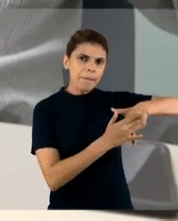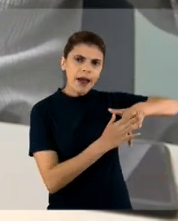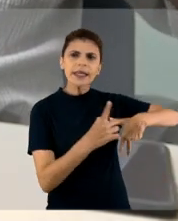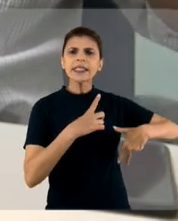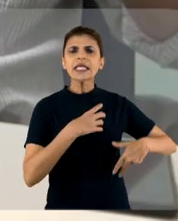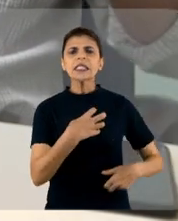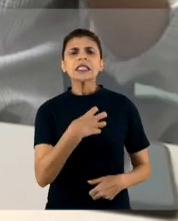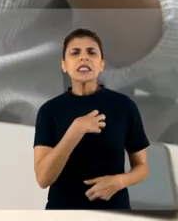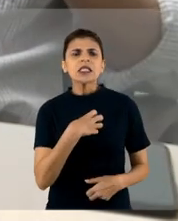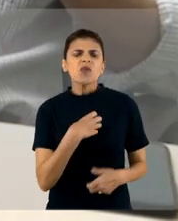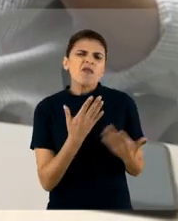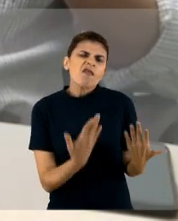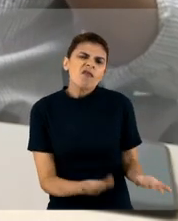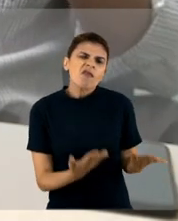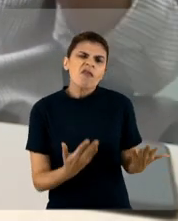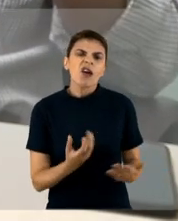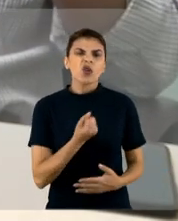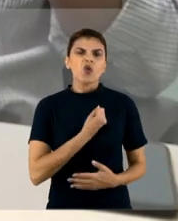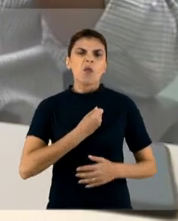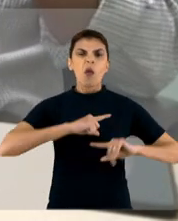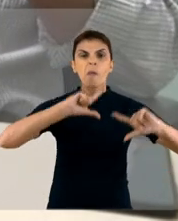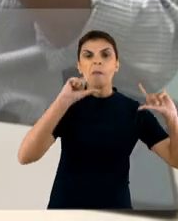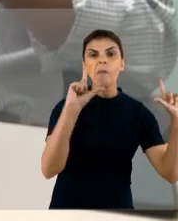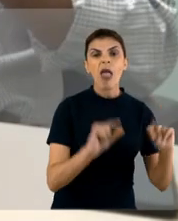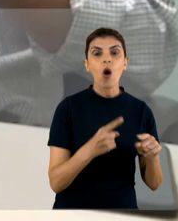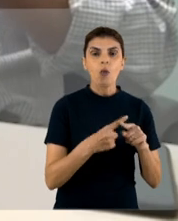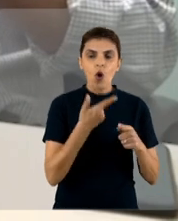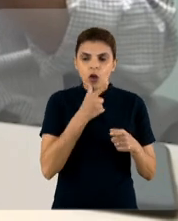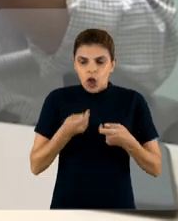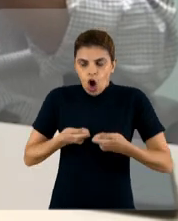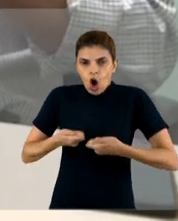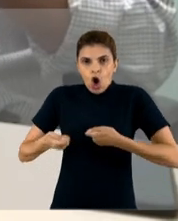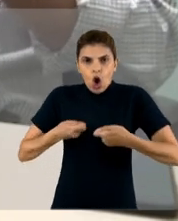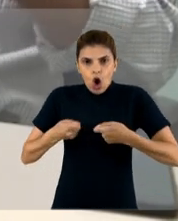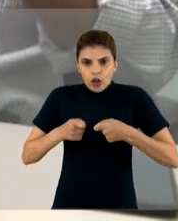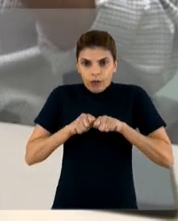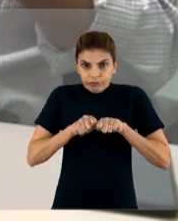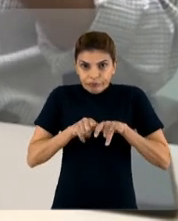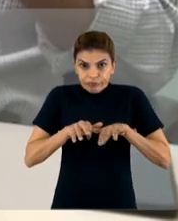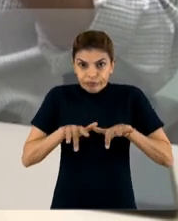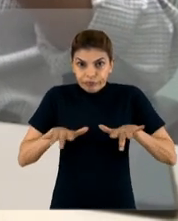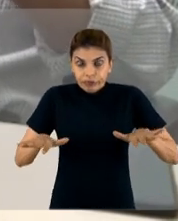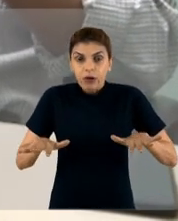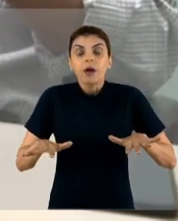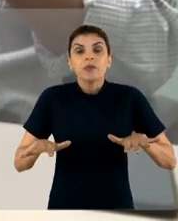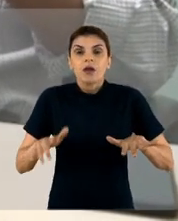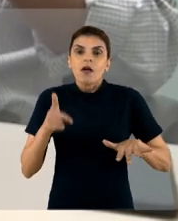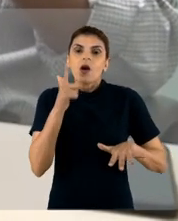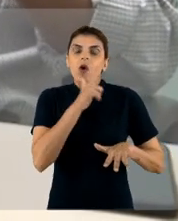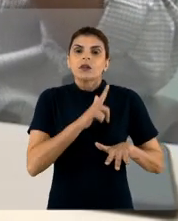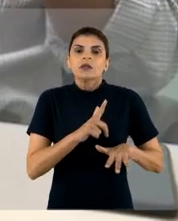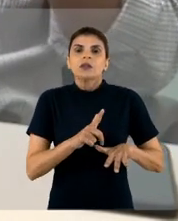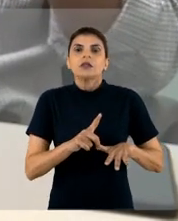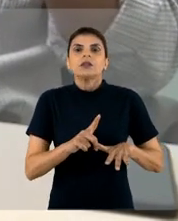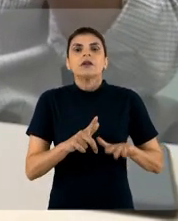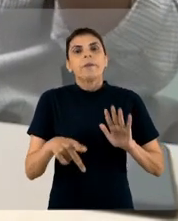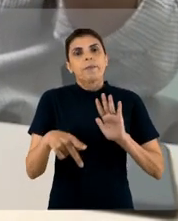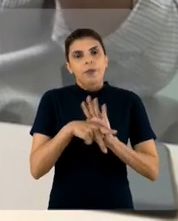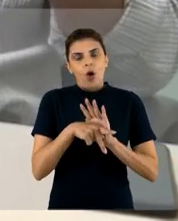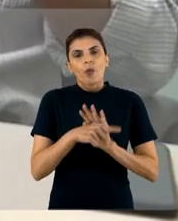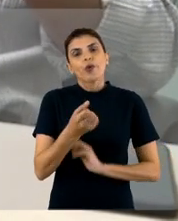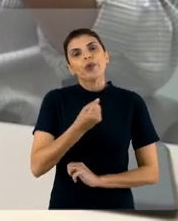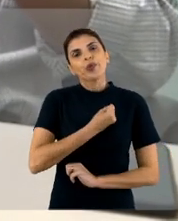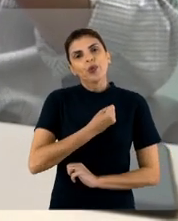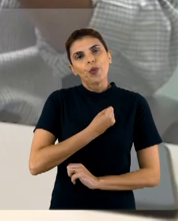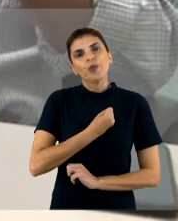que tem sintomas menores né porque esses pacientes disseminam a infecção de uma forma eficiente né Eh e acabam elevando